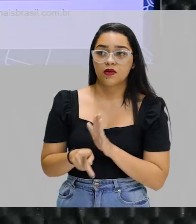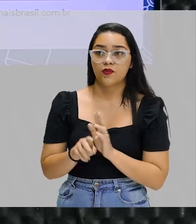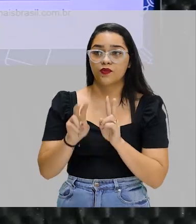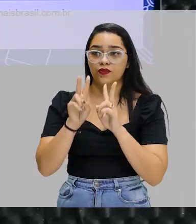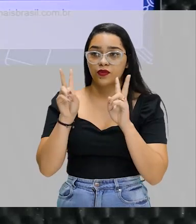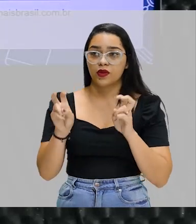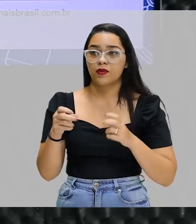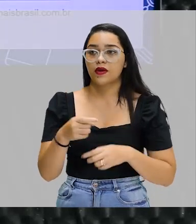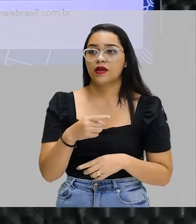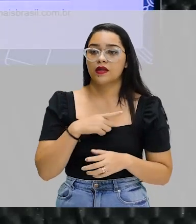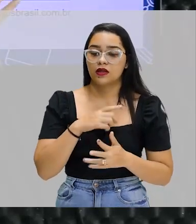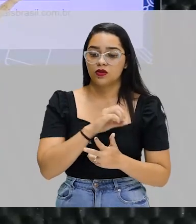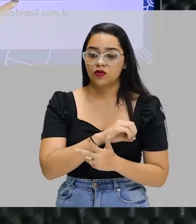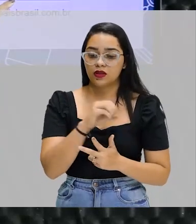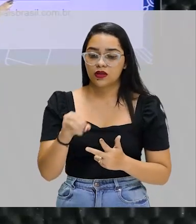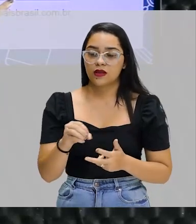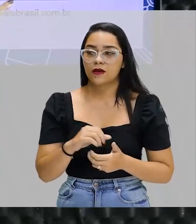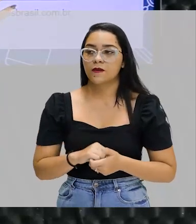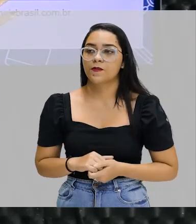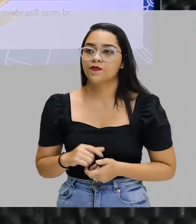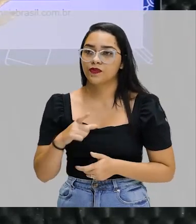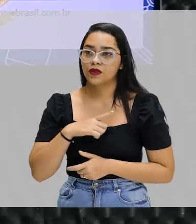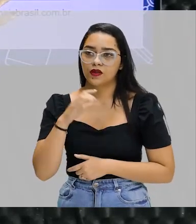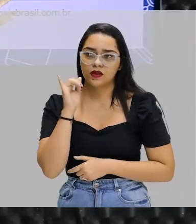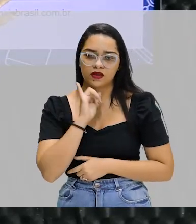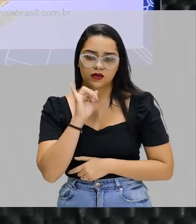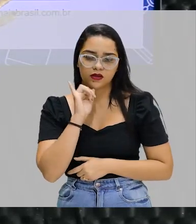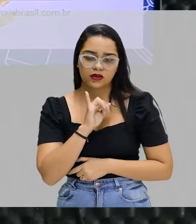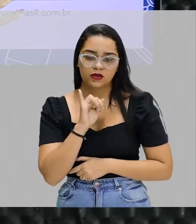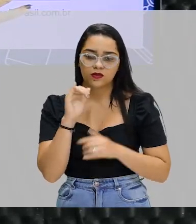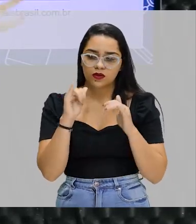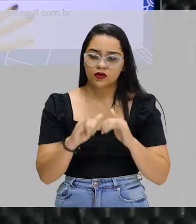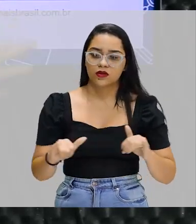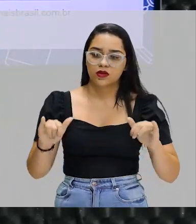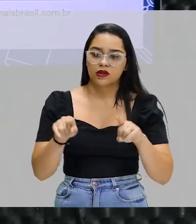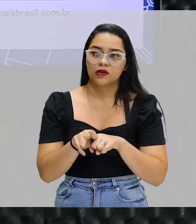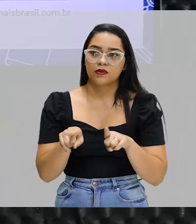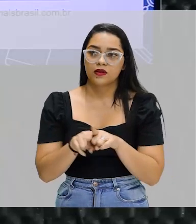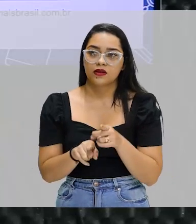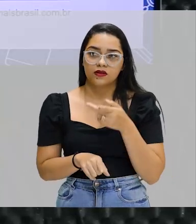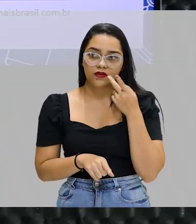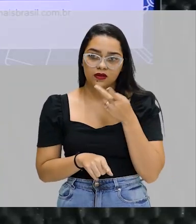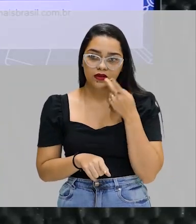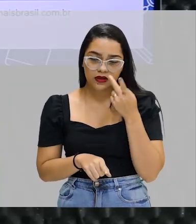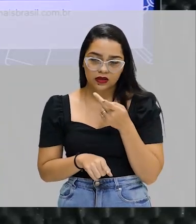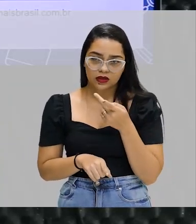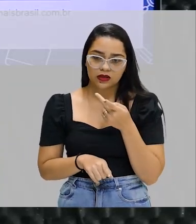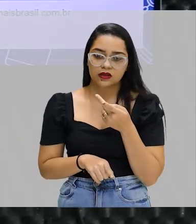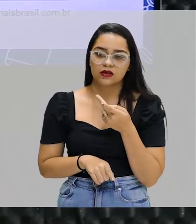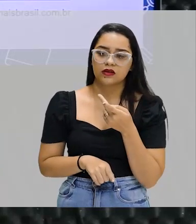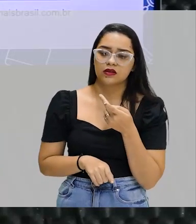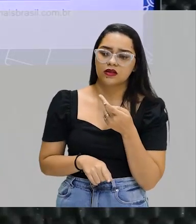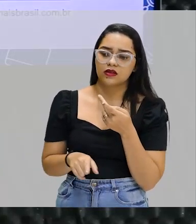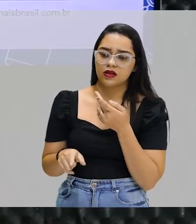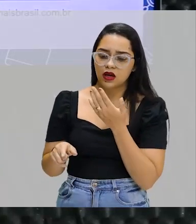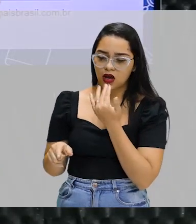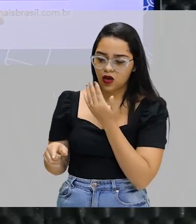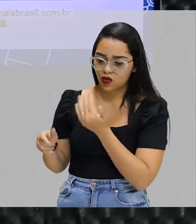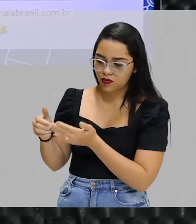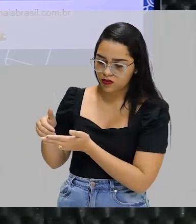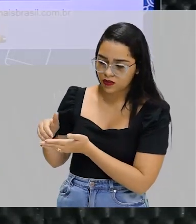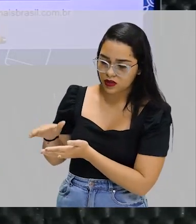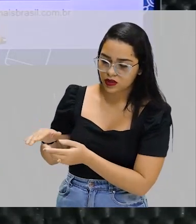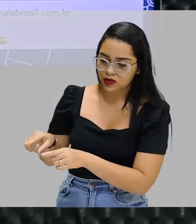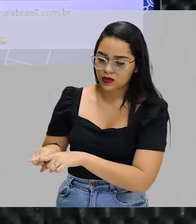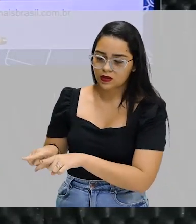tema de Enem. Aqui tem um exemplo de uma campanha falando sobre o desperdício de comida, uma campanha com